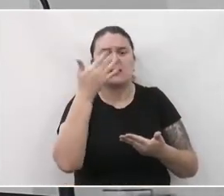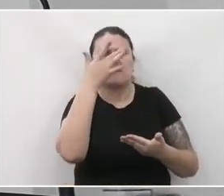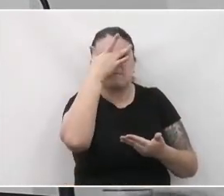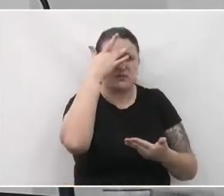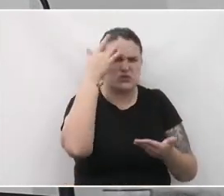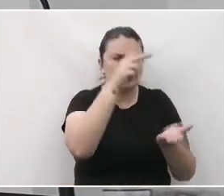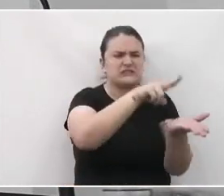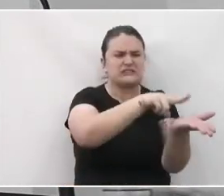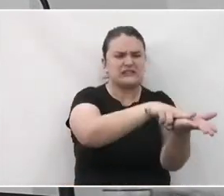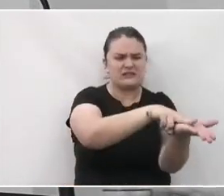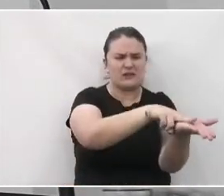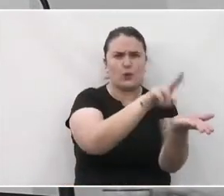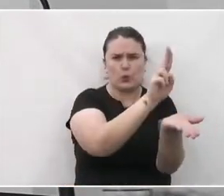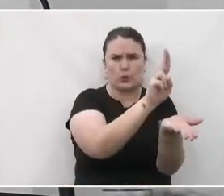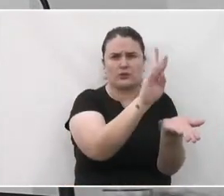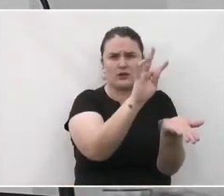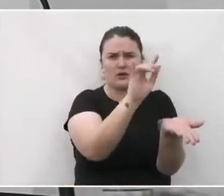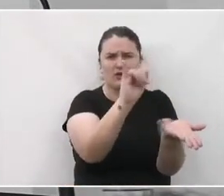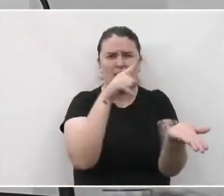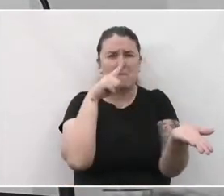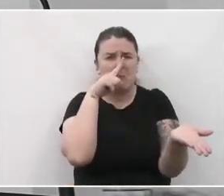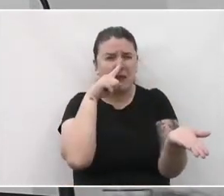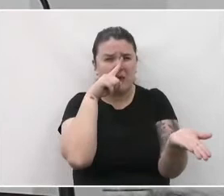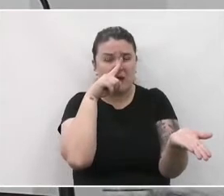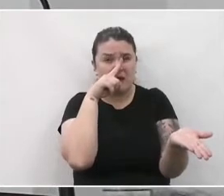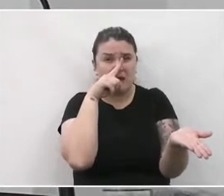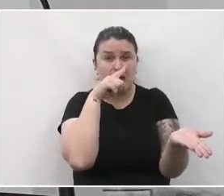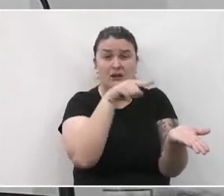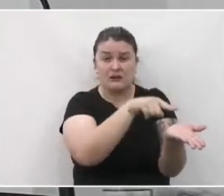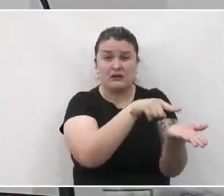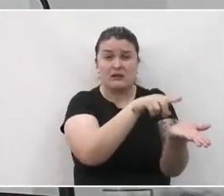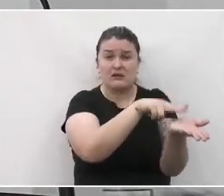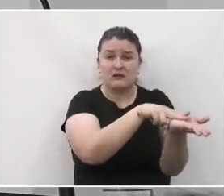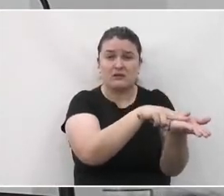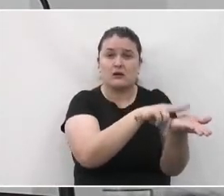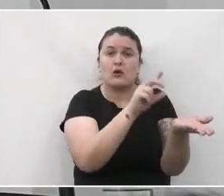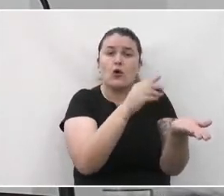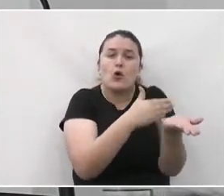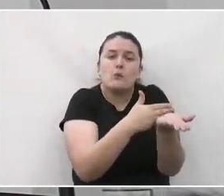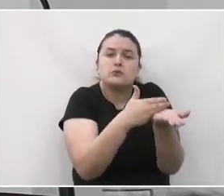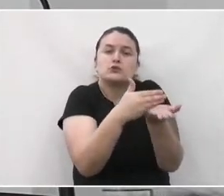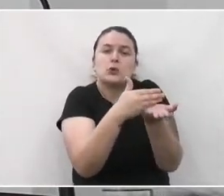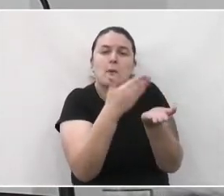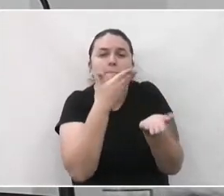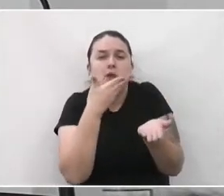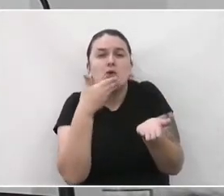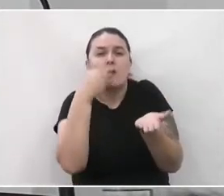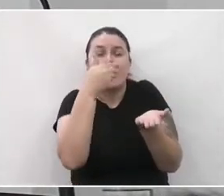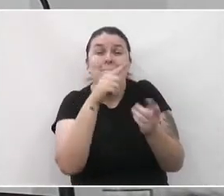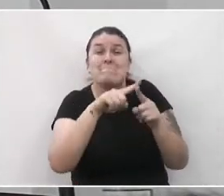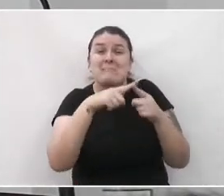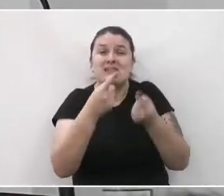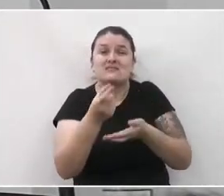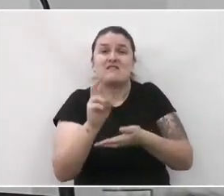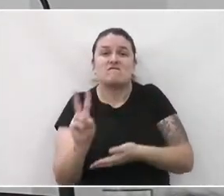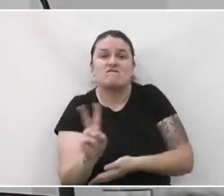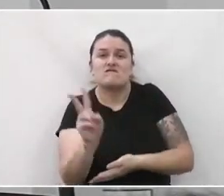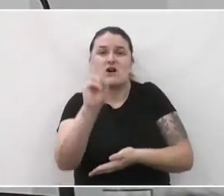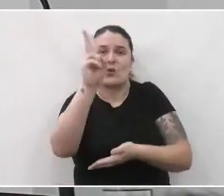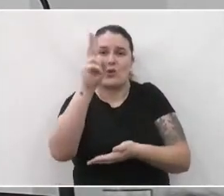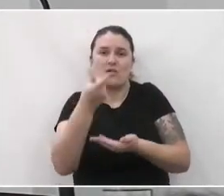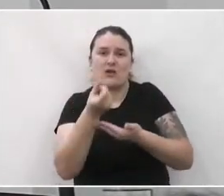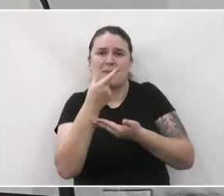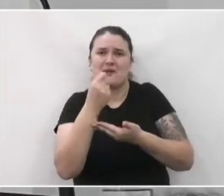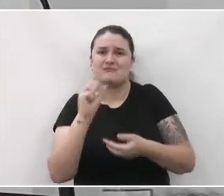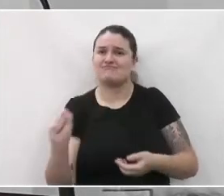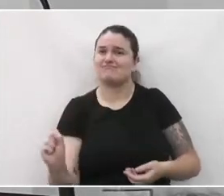de 75% desses pacientes, mas o custo dessa medicação é impeditivo a nível mundial. O custo disso é tão